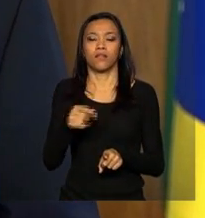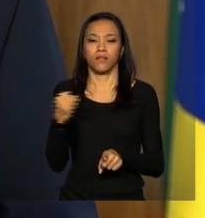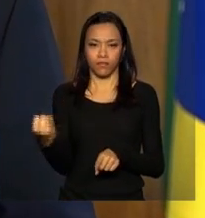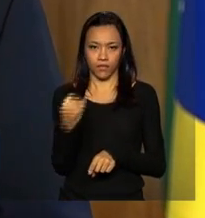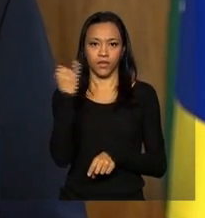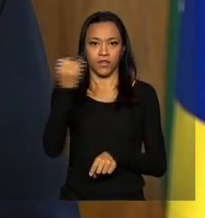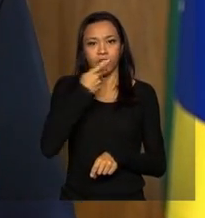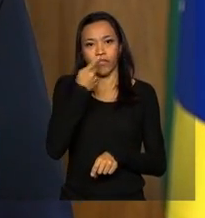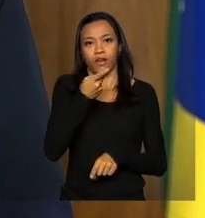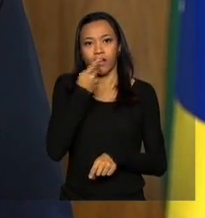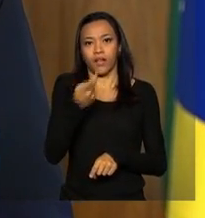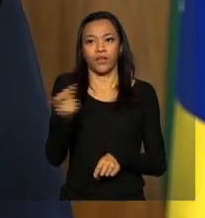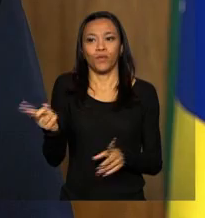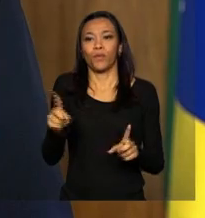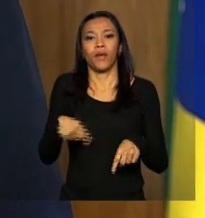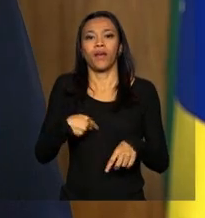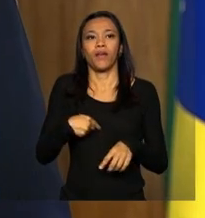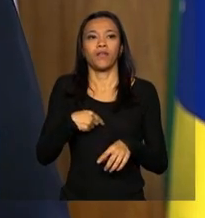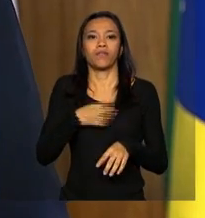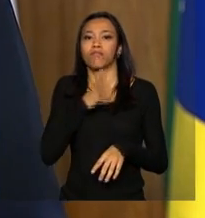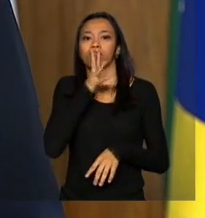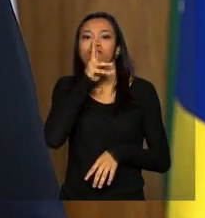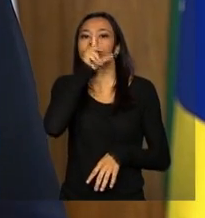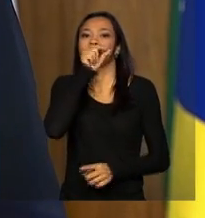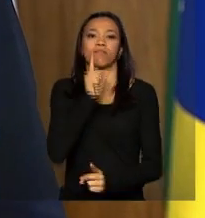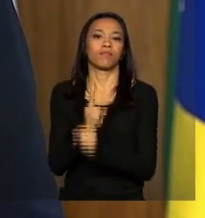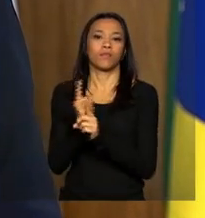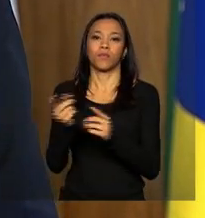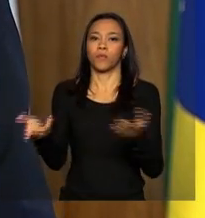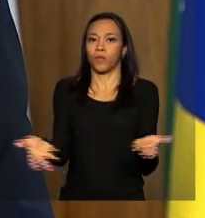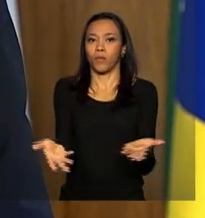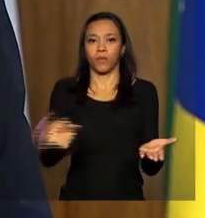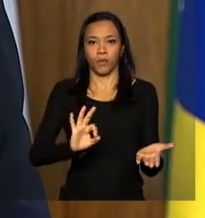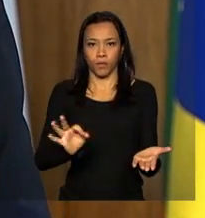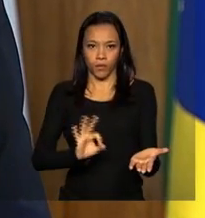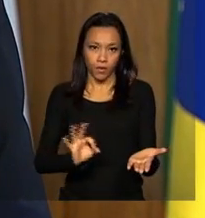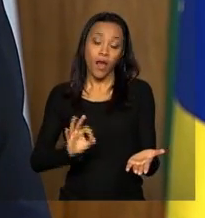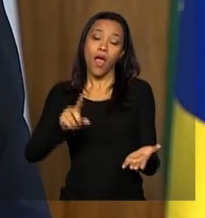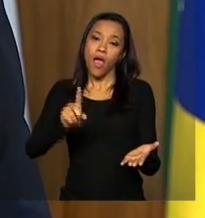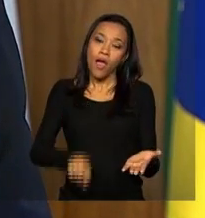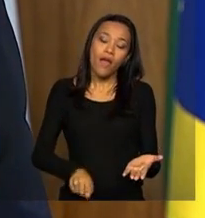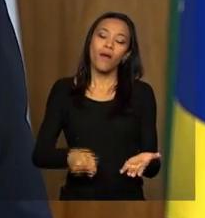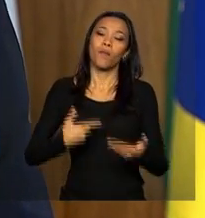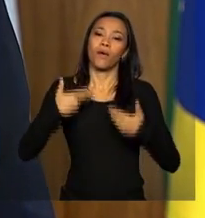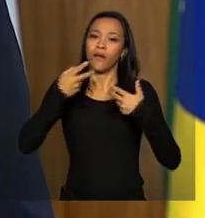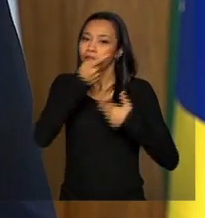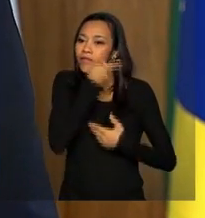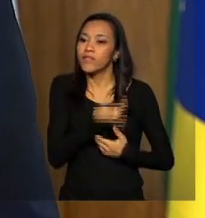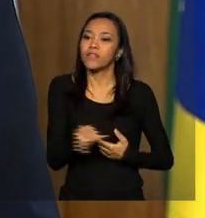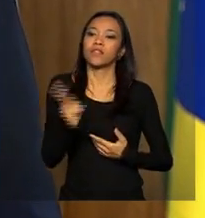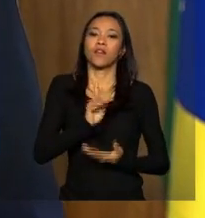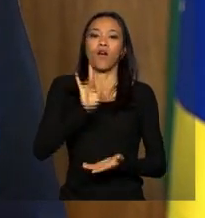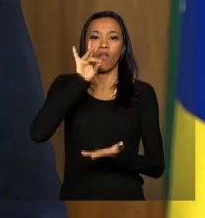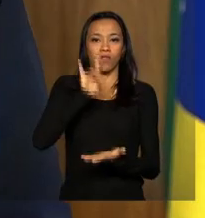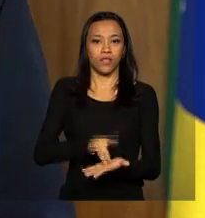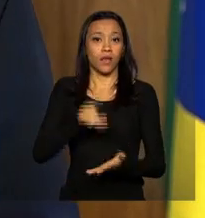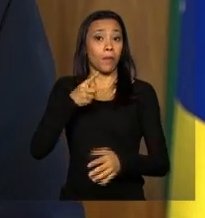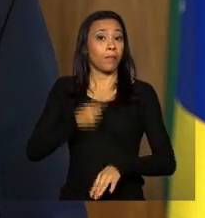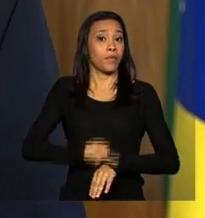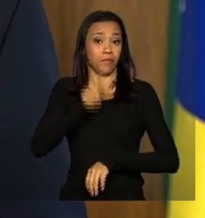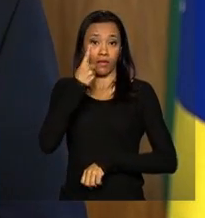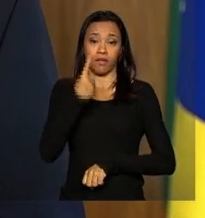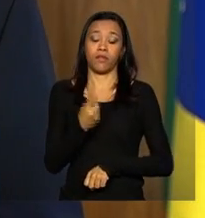porque não é casualidade, que em termos de relações bilaterais, esta visita oficial é a primeira que nós